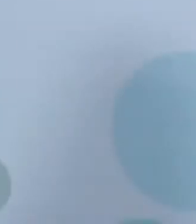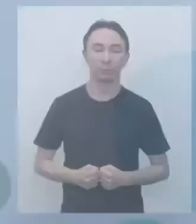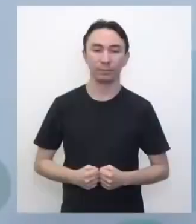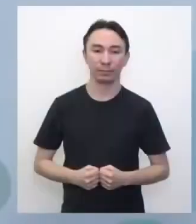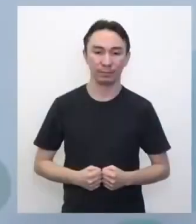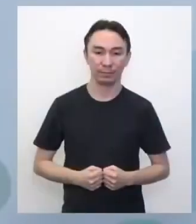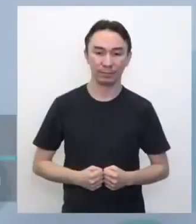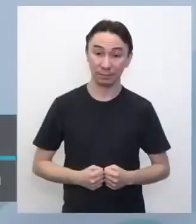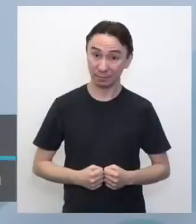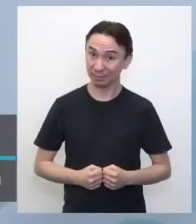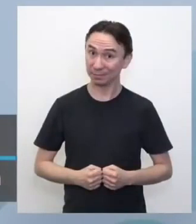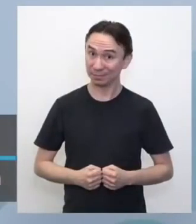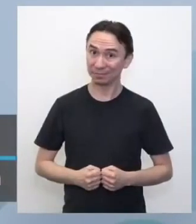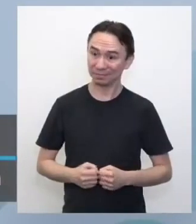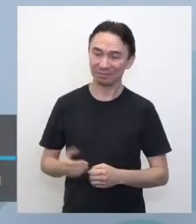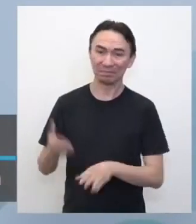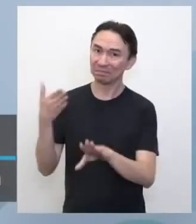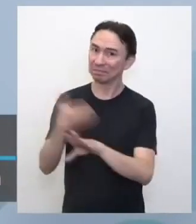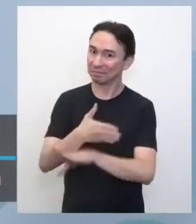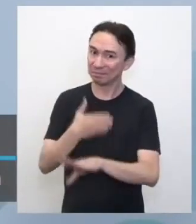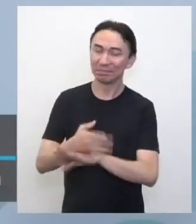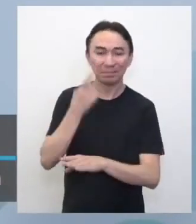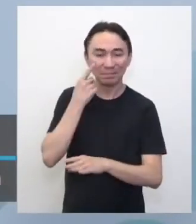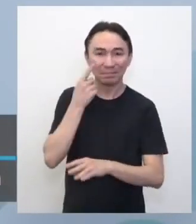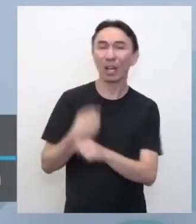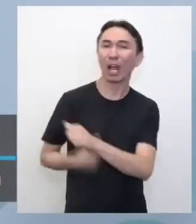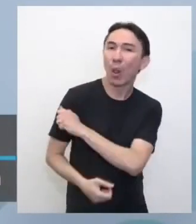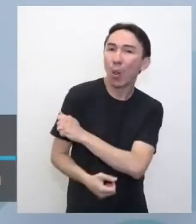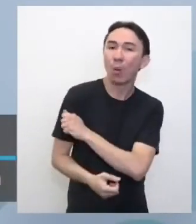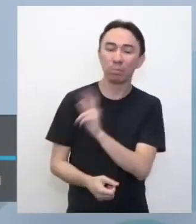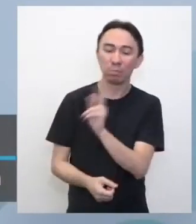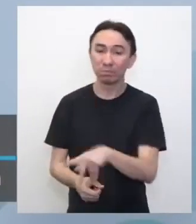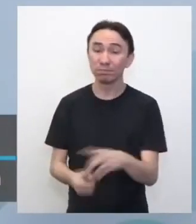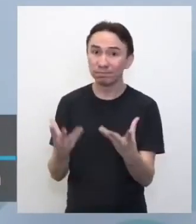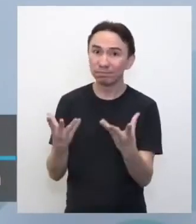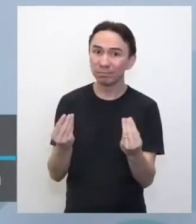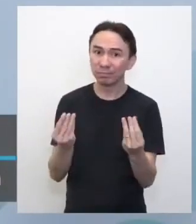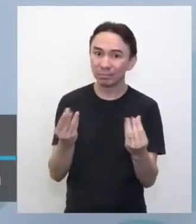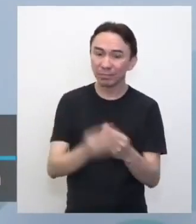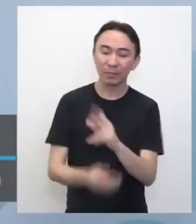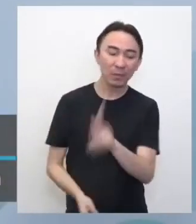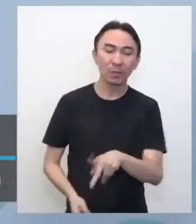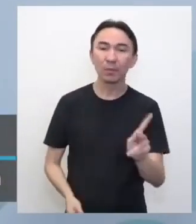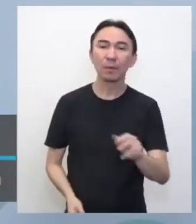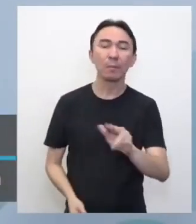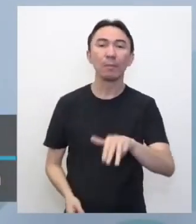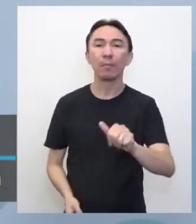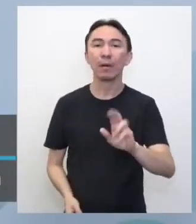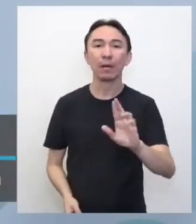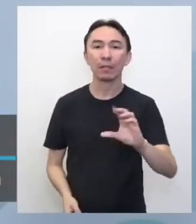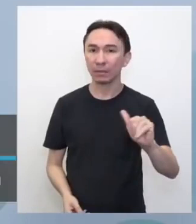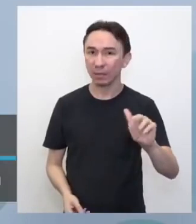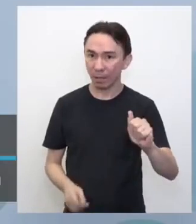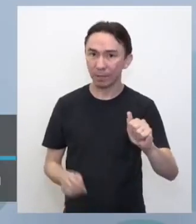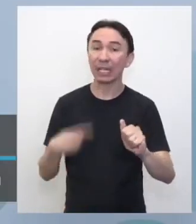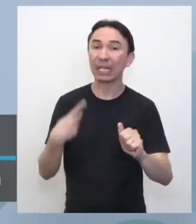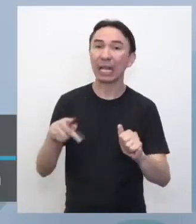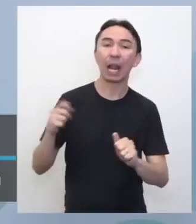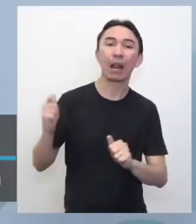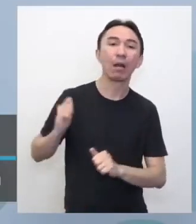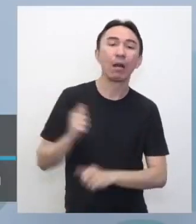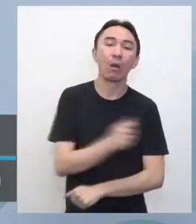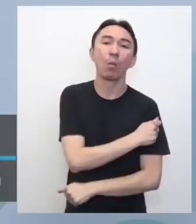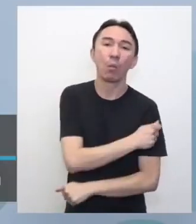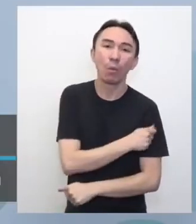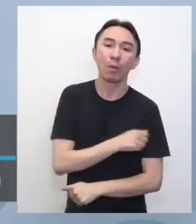Então vamos lá, a participação, aluno, professor, está lotado aqui hoje, ó. A professora Márcia mandou a resposta da aluna Bárbara. A principal